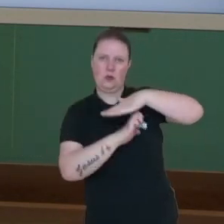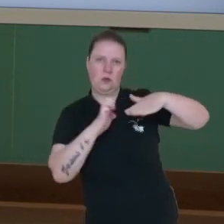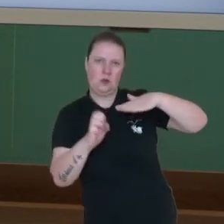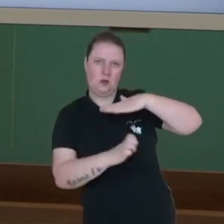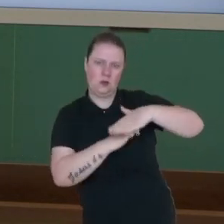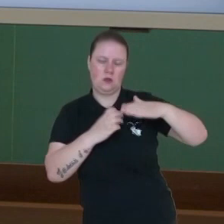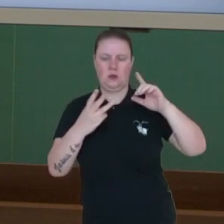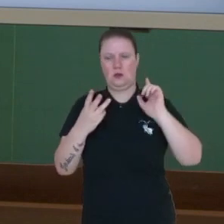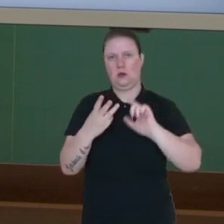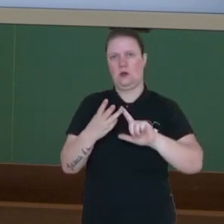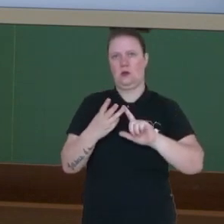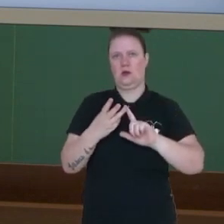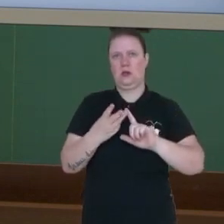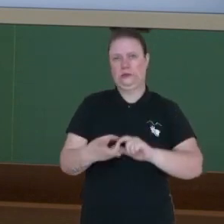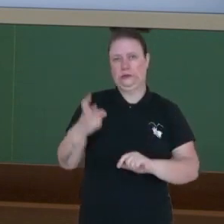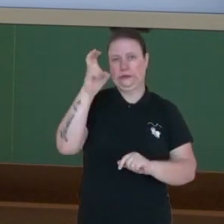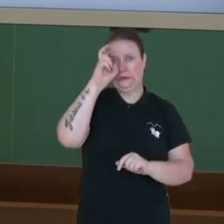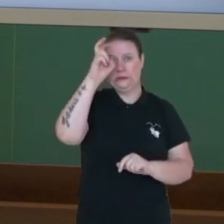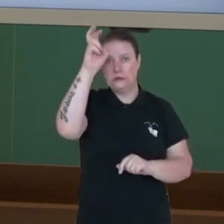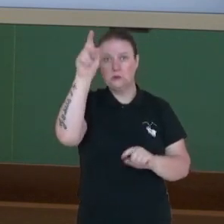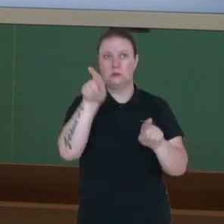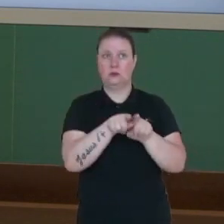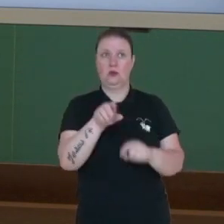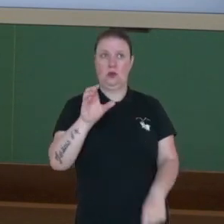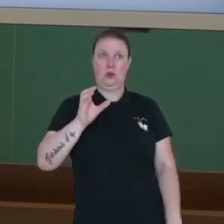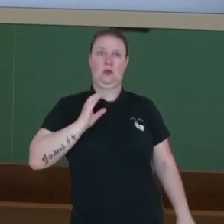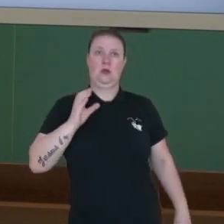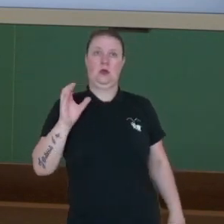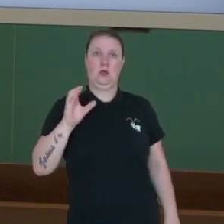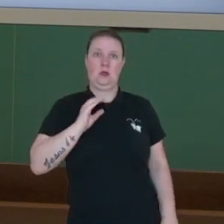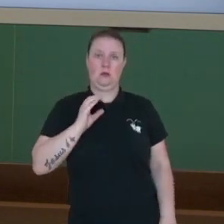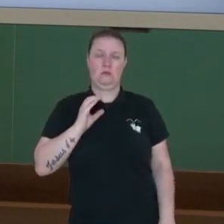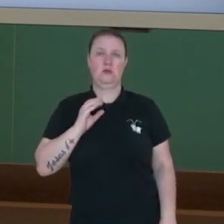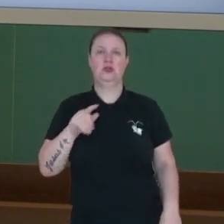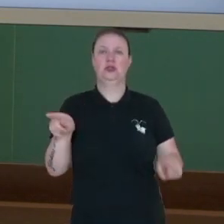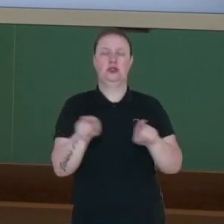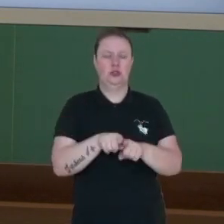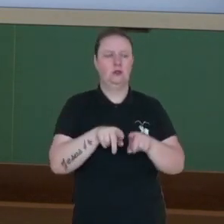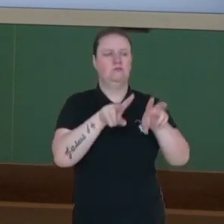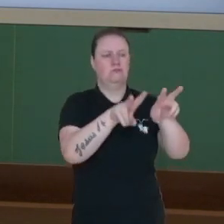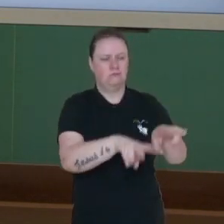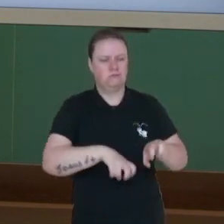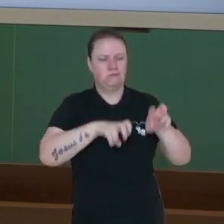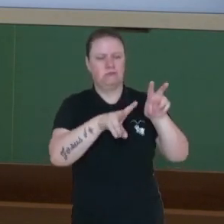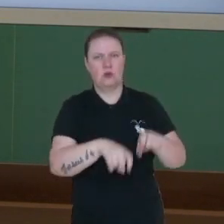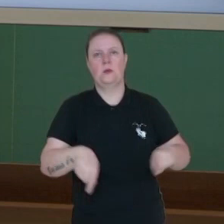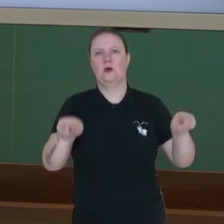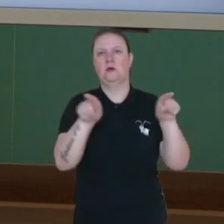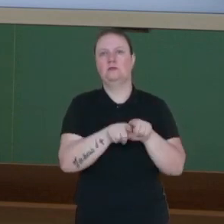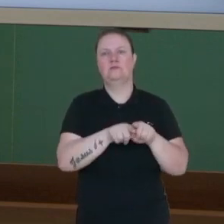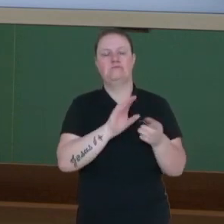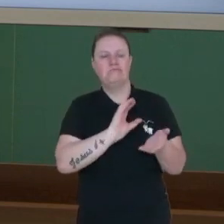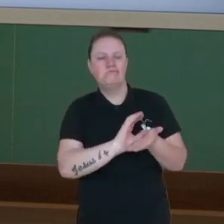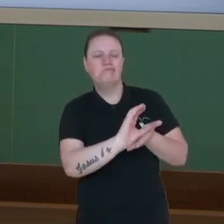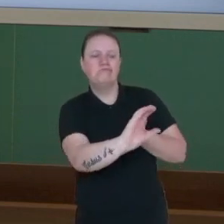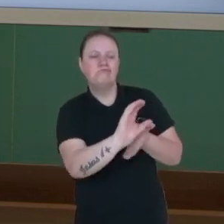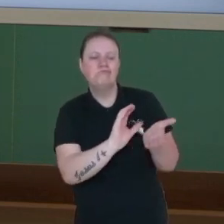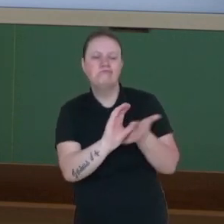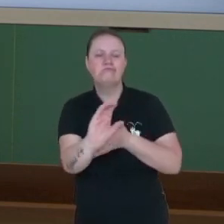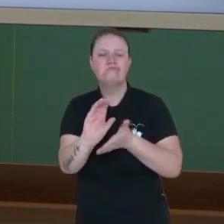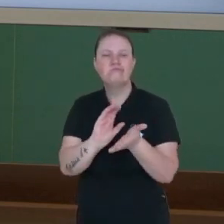Cerro Azul era homem do engenho, rico e ervateiro, né? E vai também investir no